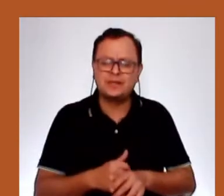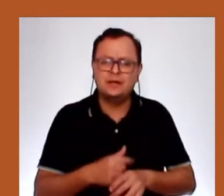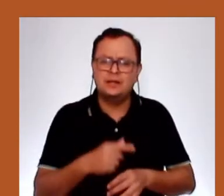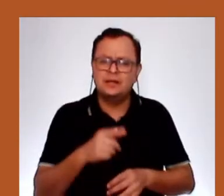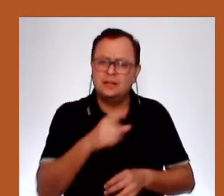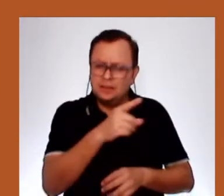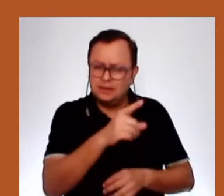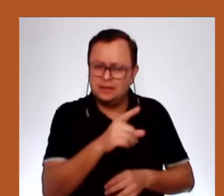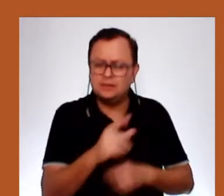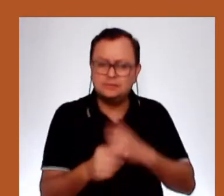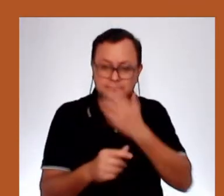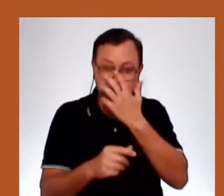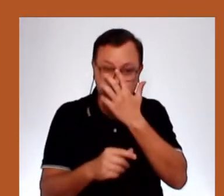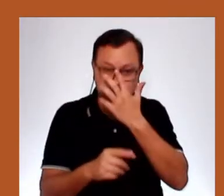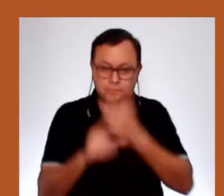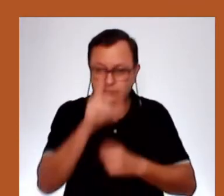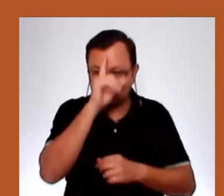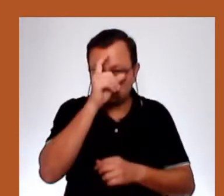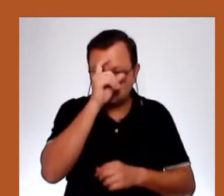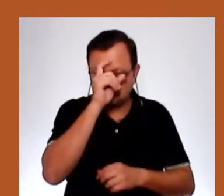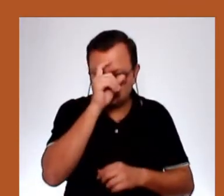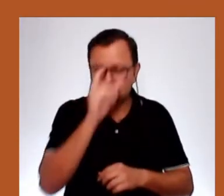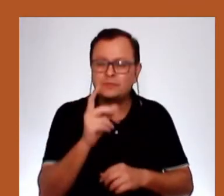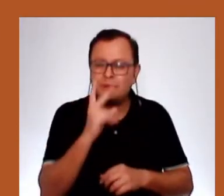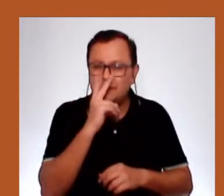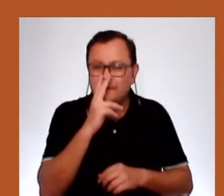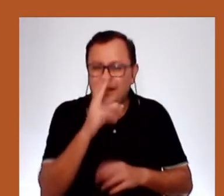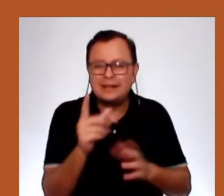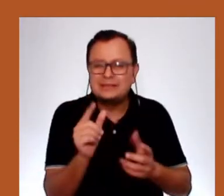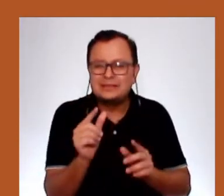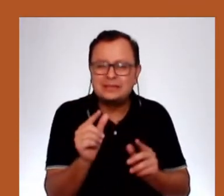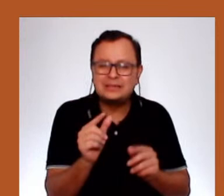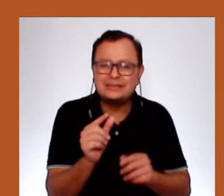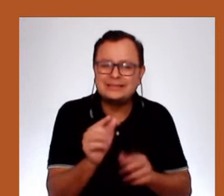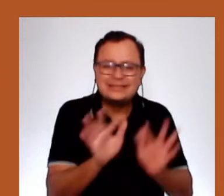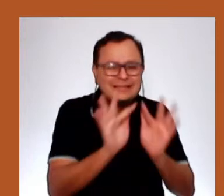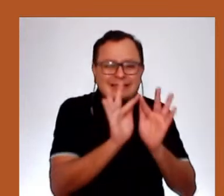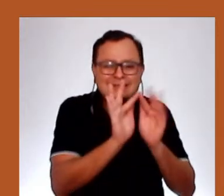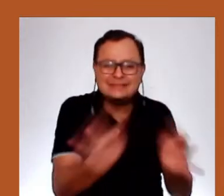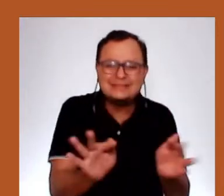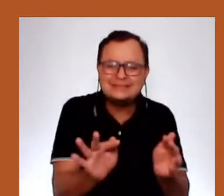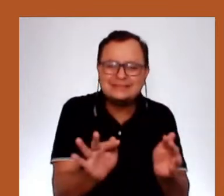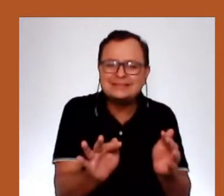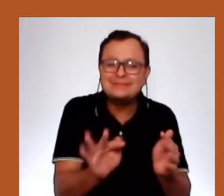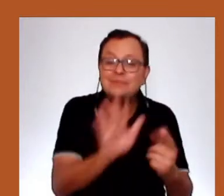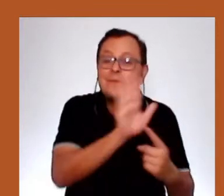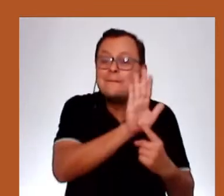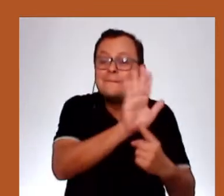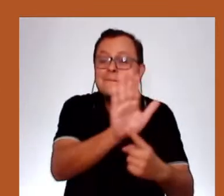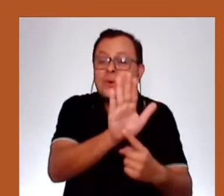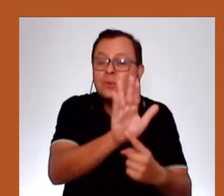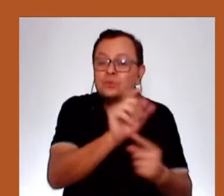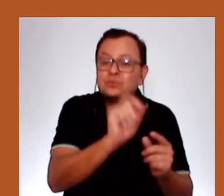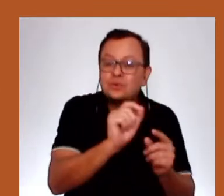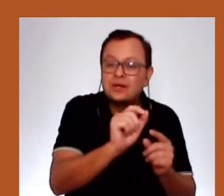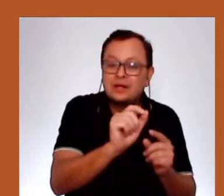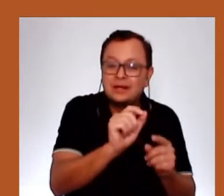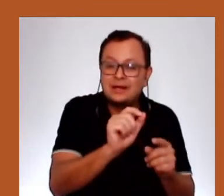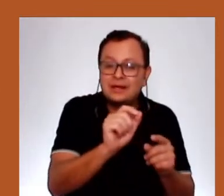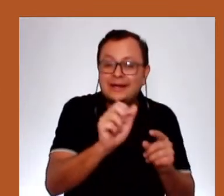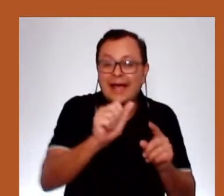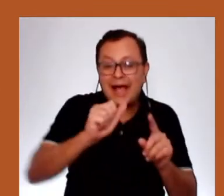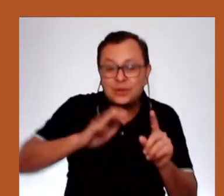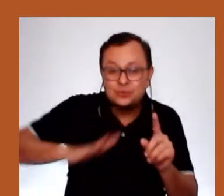só um pedacinho, uma amostra do que a sociedade é capaz de